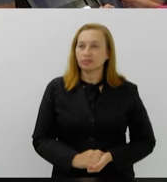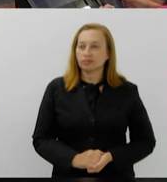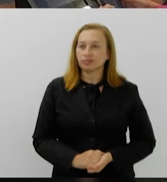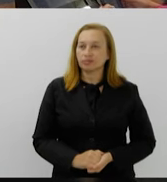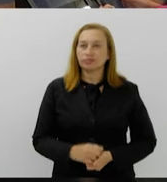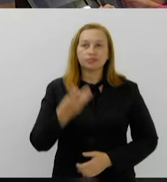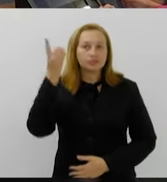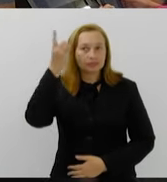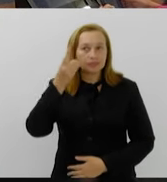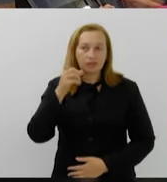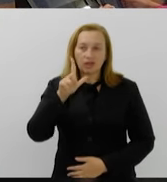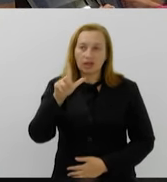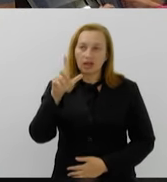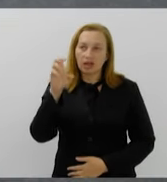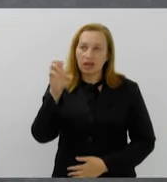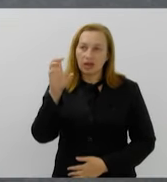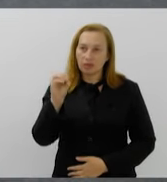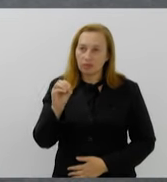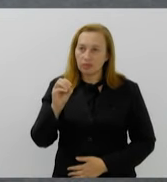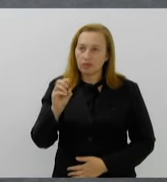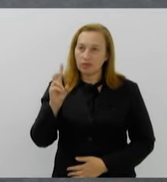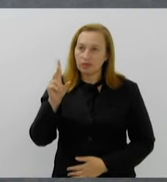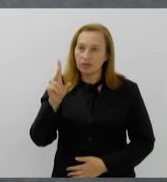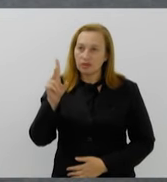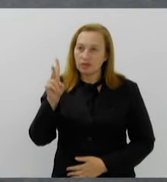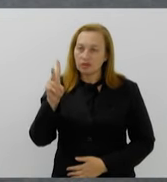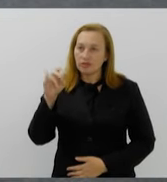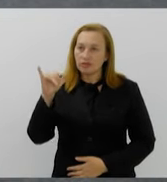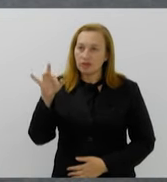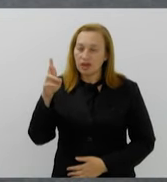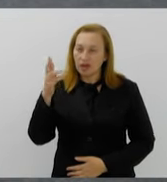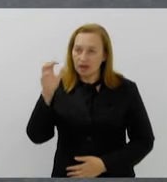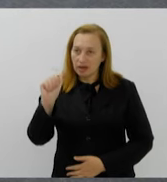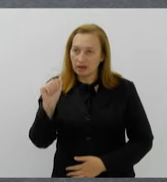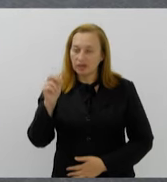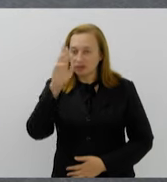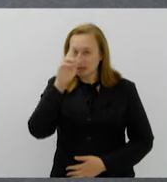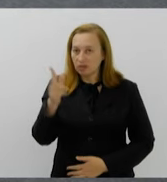Deputado Vieira senhor presidente